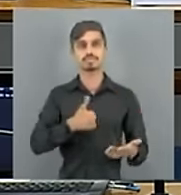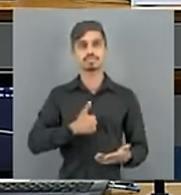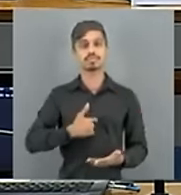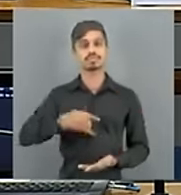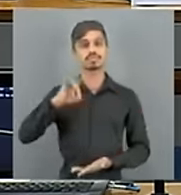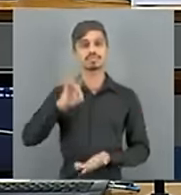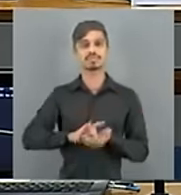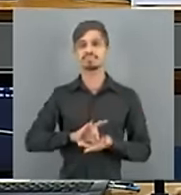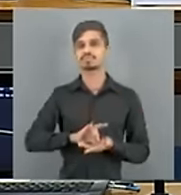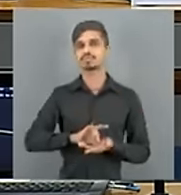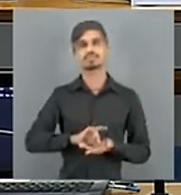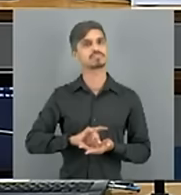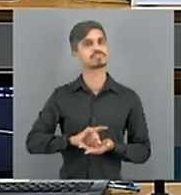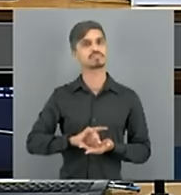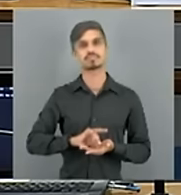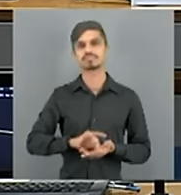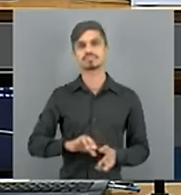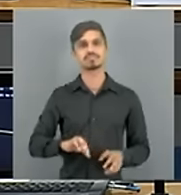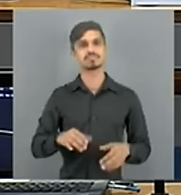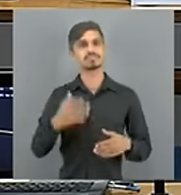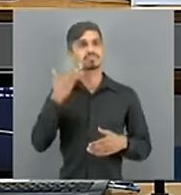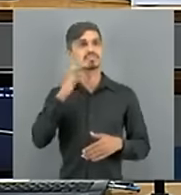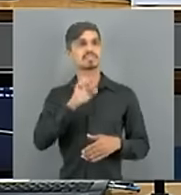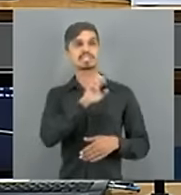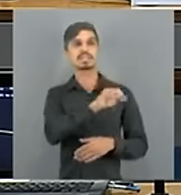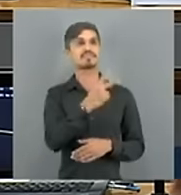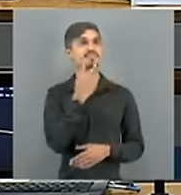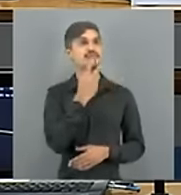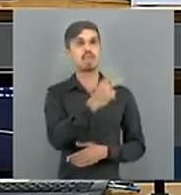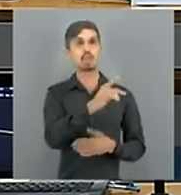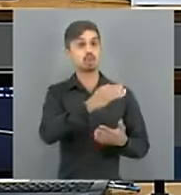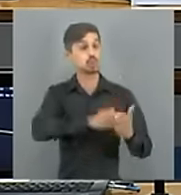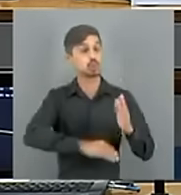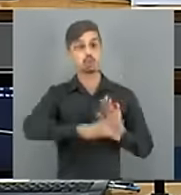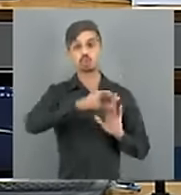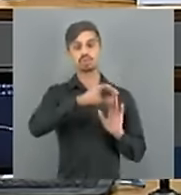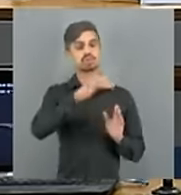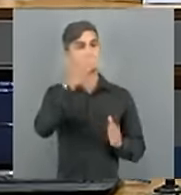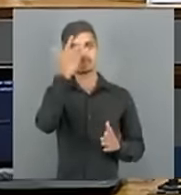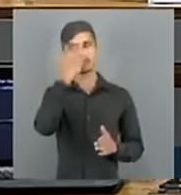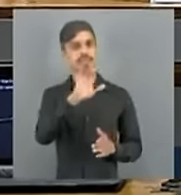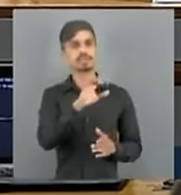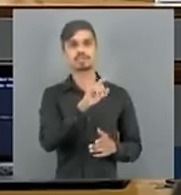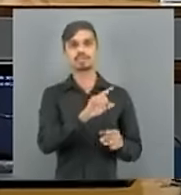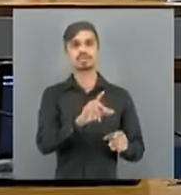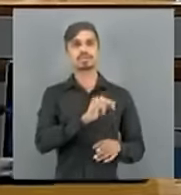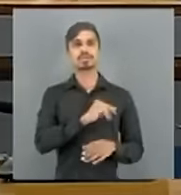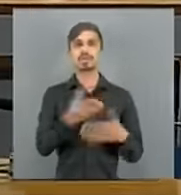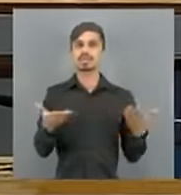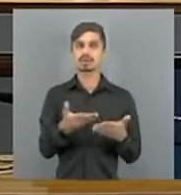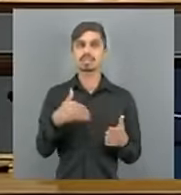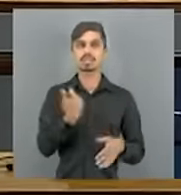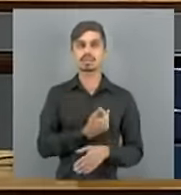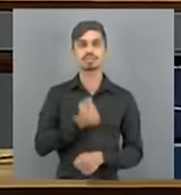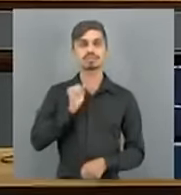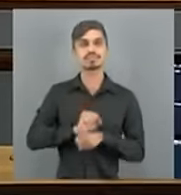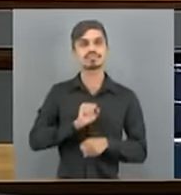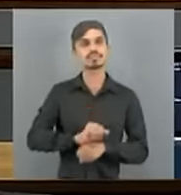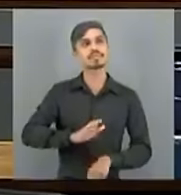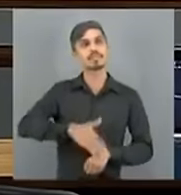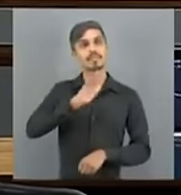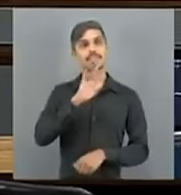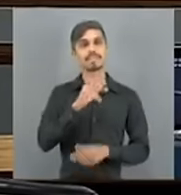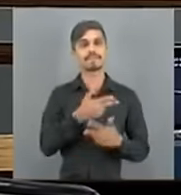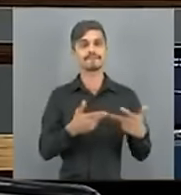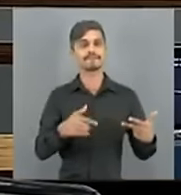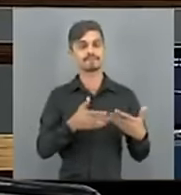francamente, não esperava que você fosse falar tudo o que falou. E agora só nos resta esperar mais o